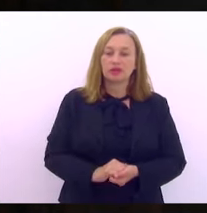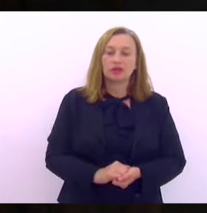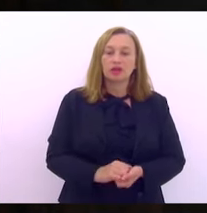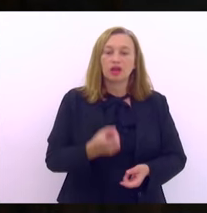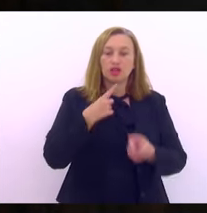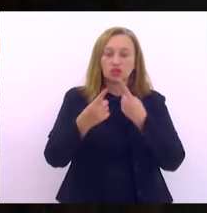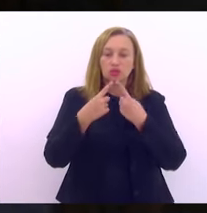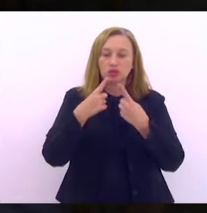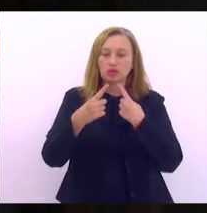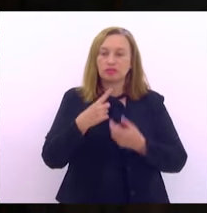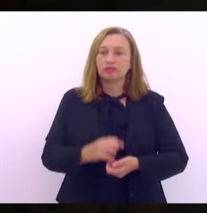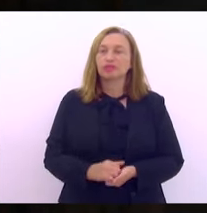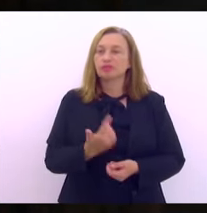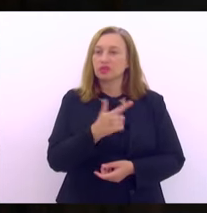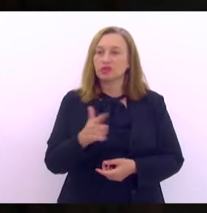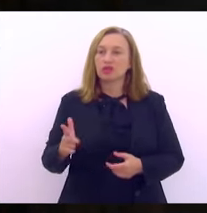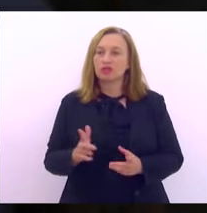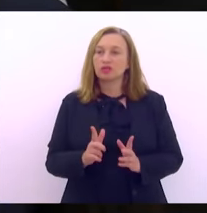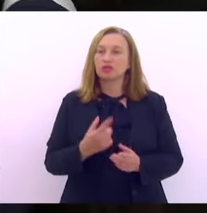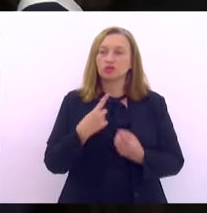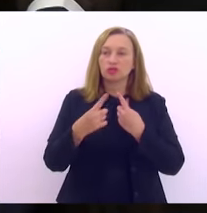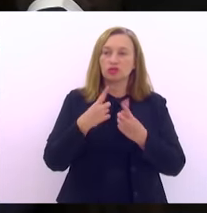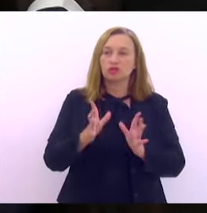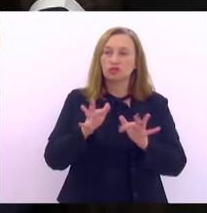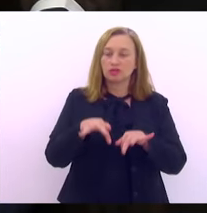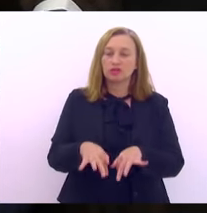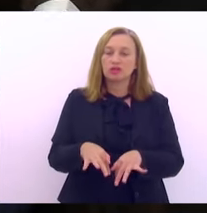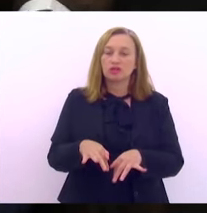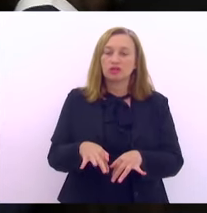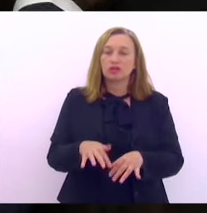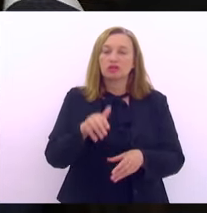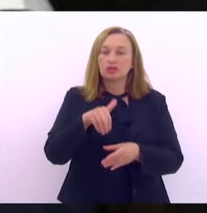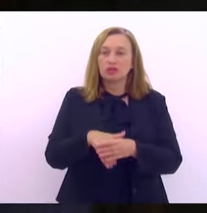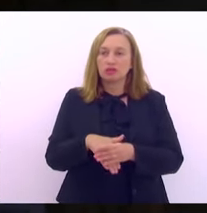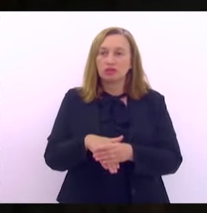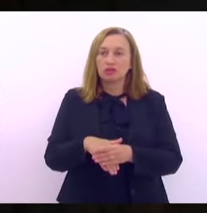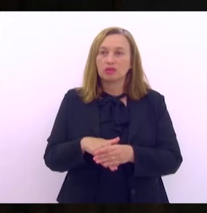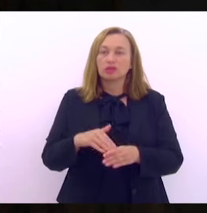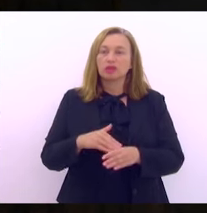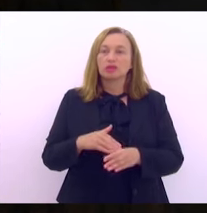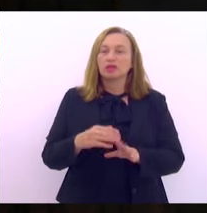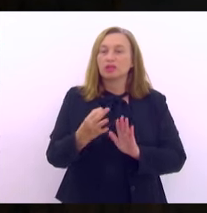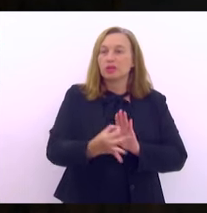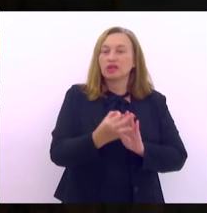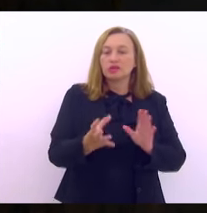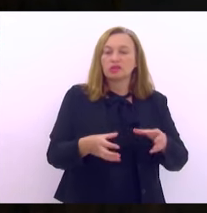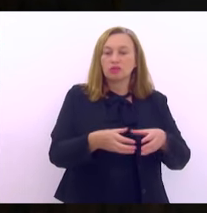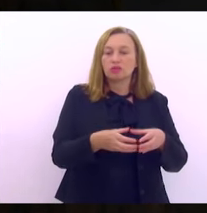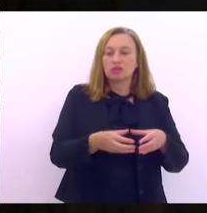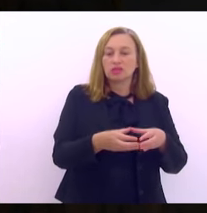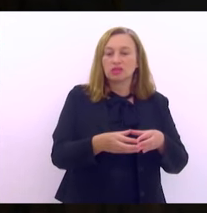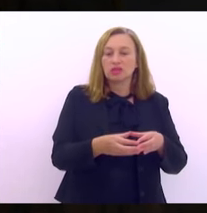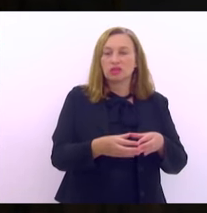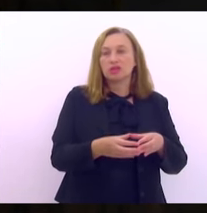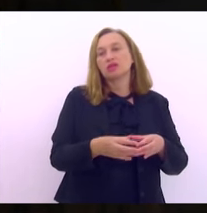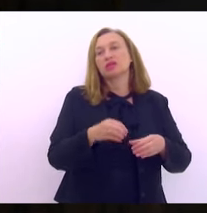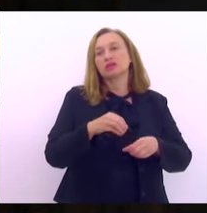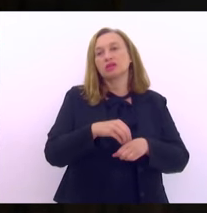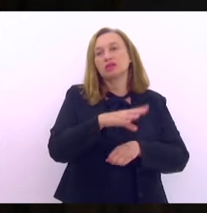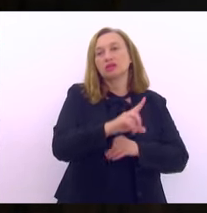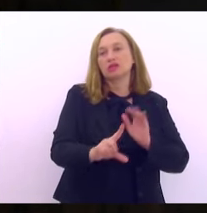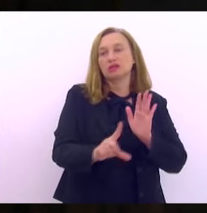Em discussão, não havendo quem queira discutir, encerrada a discussão. Em votação, parecer da Comissão de Indicações